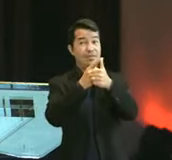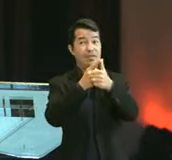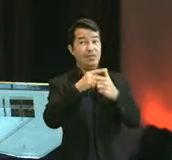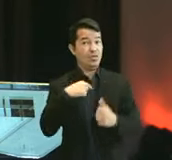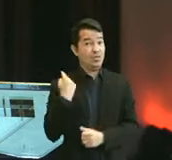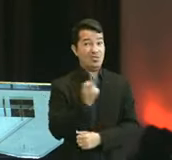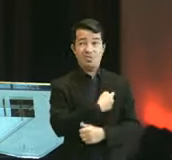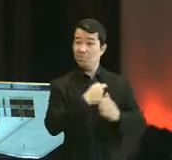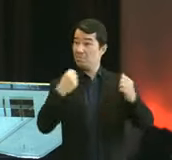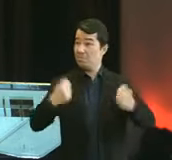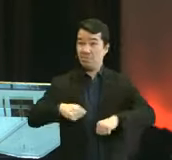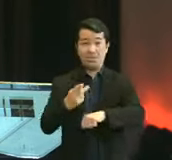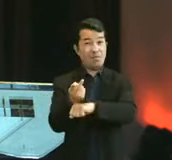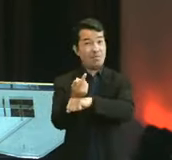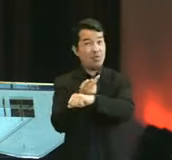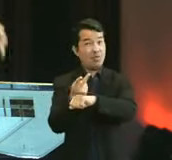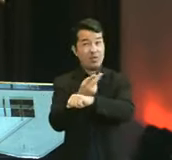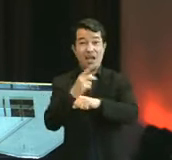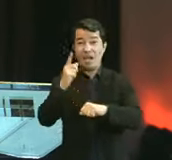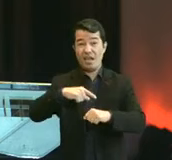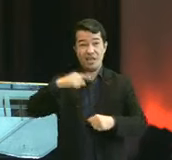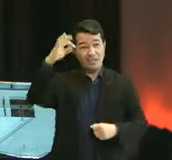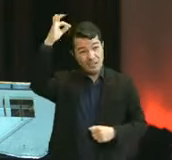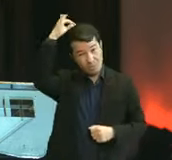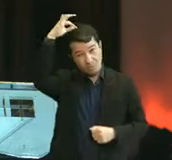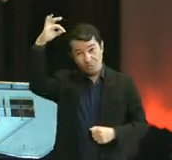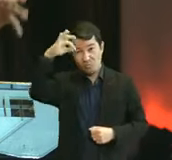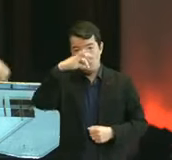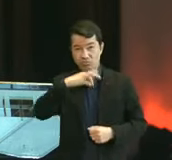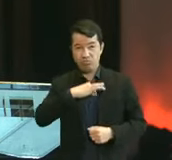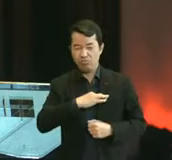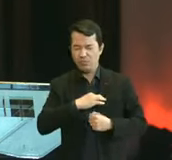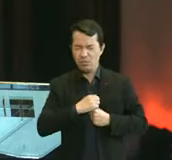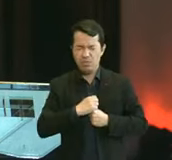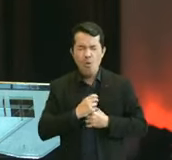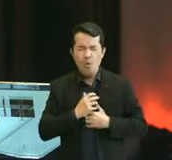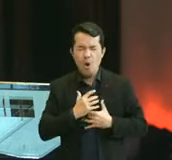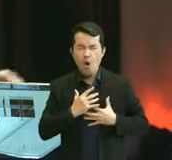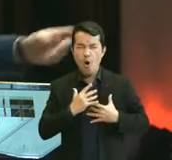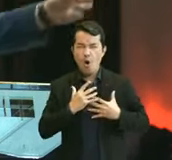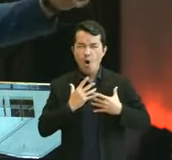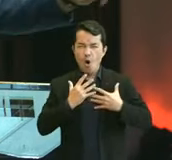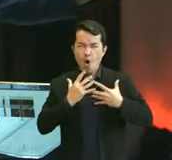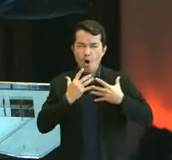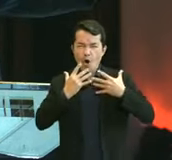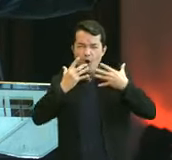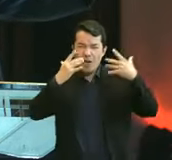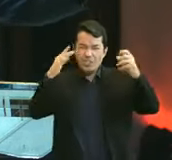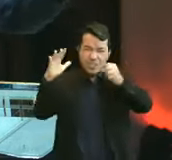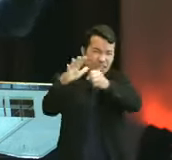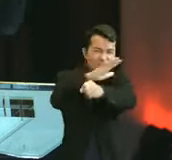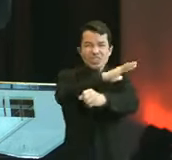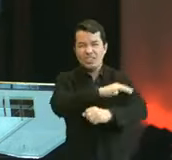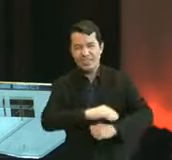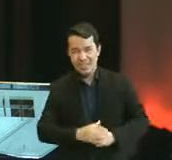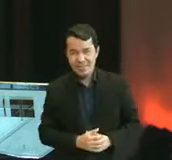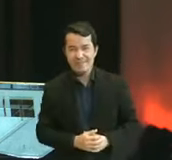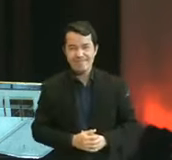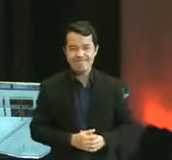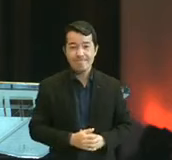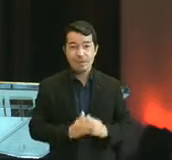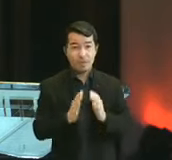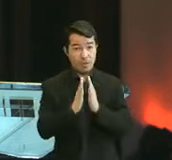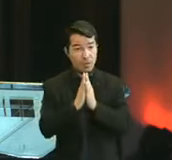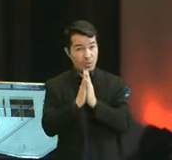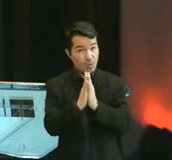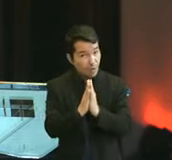Espírito. A oração nos leva a este lugar. A oração nos leva ao